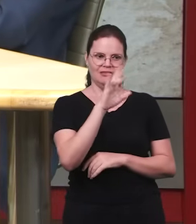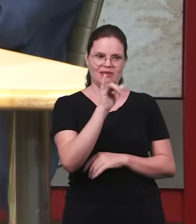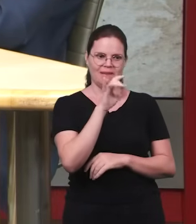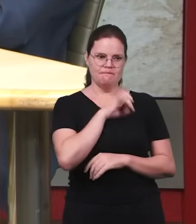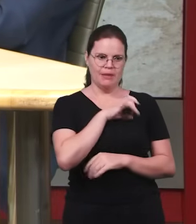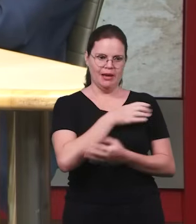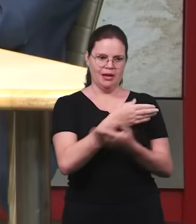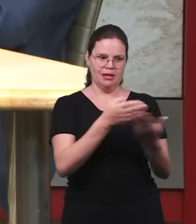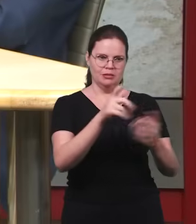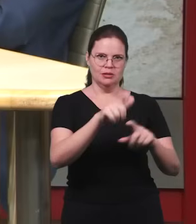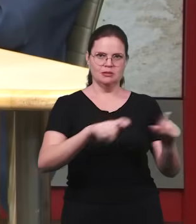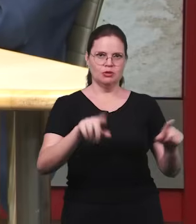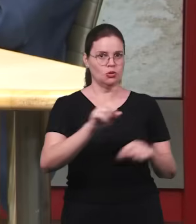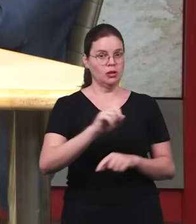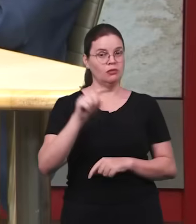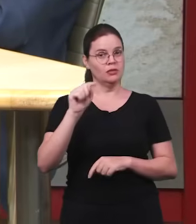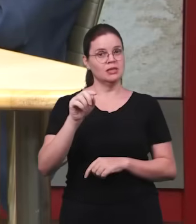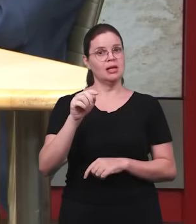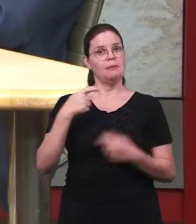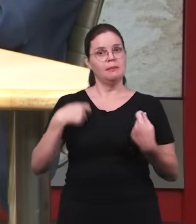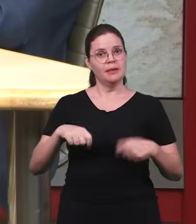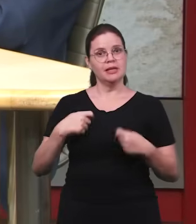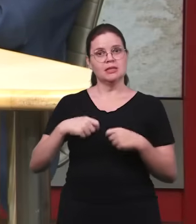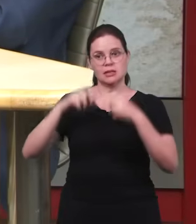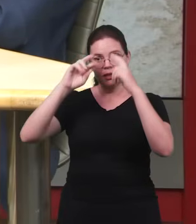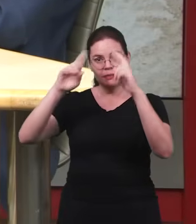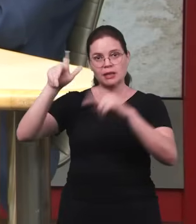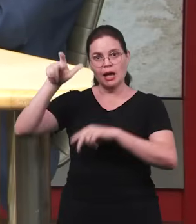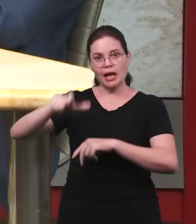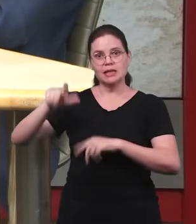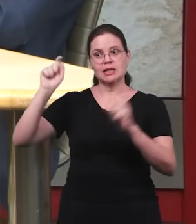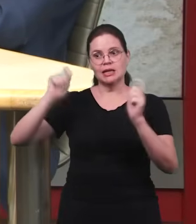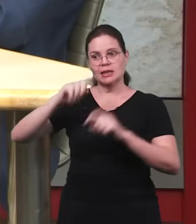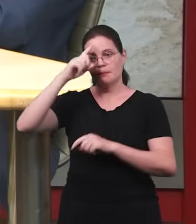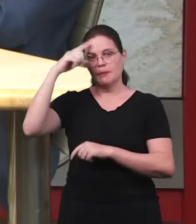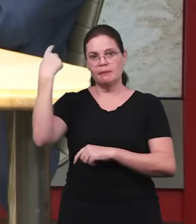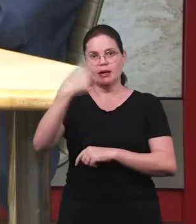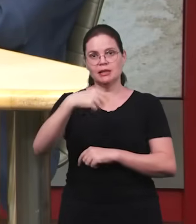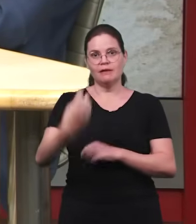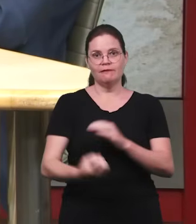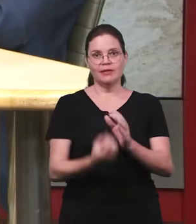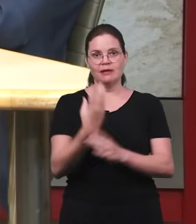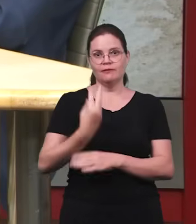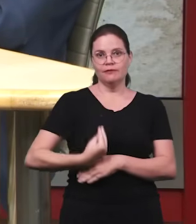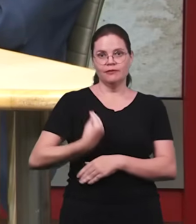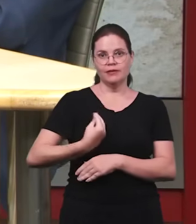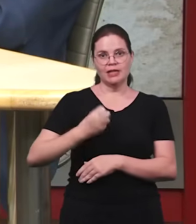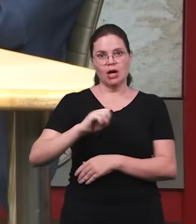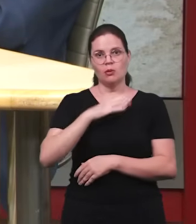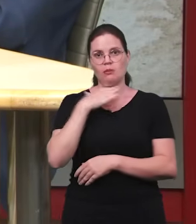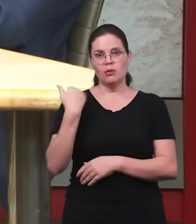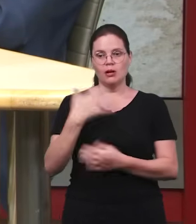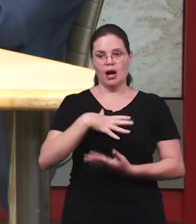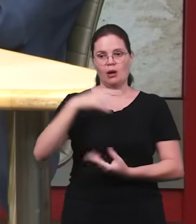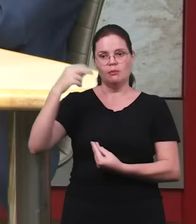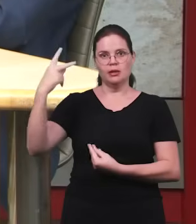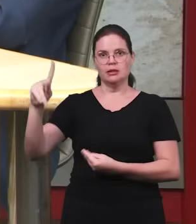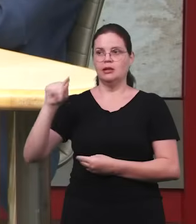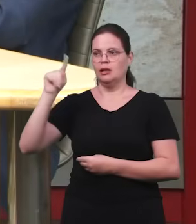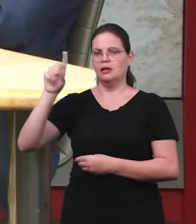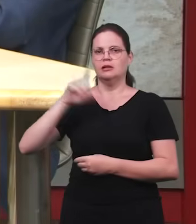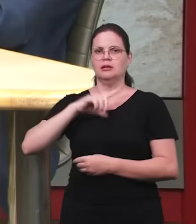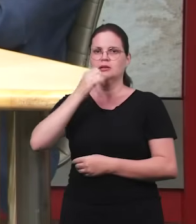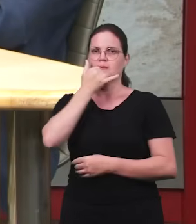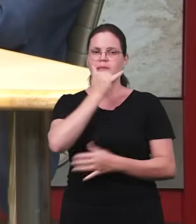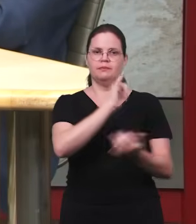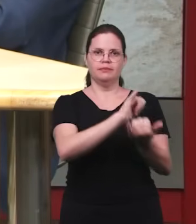que pode matar o corpo e a alma. Esse tem poder. Esse tem poder de verdade. Né? Assim, com ele está o perdão